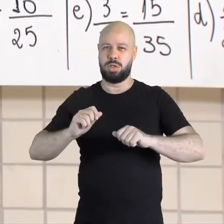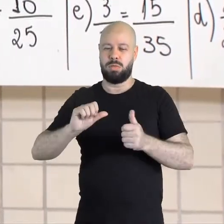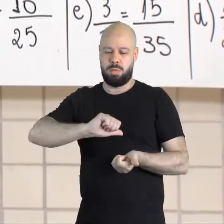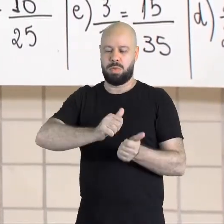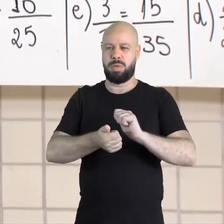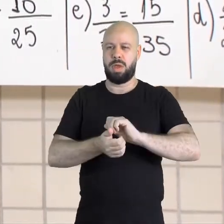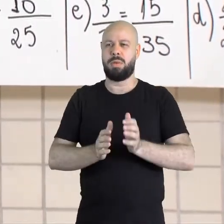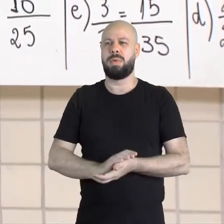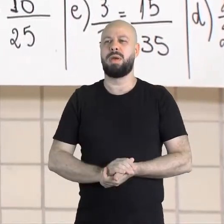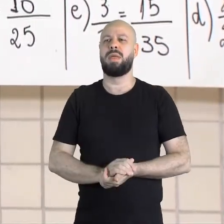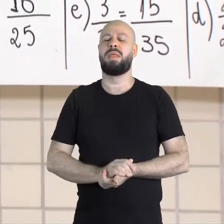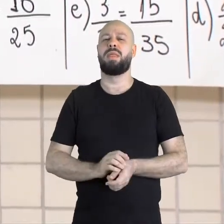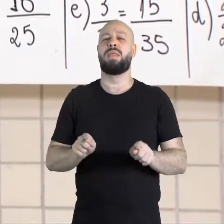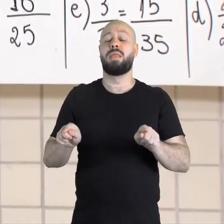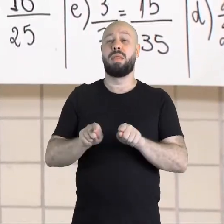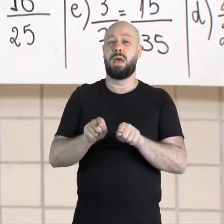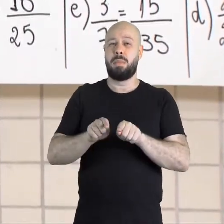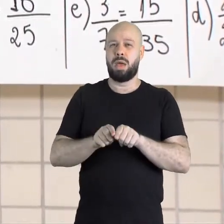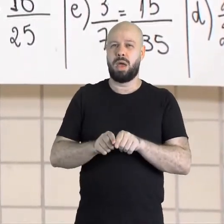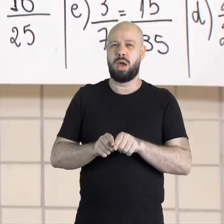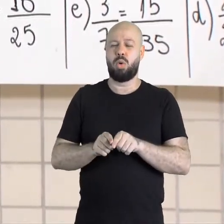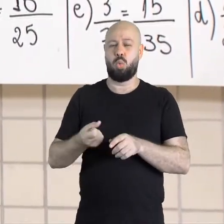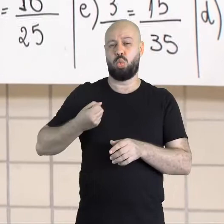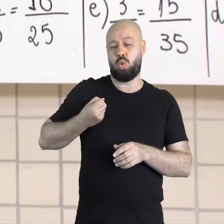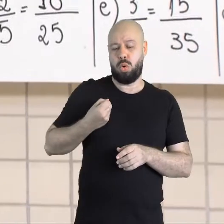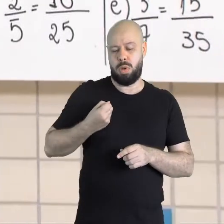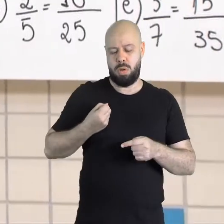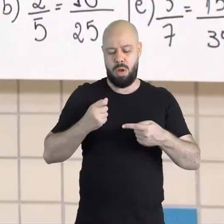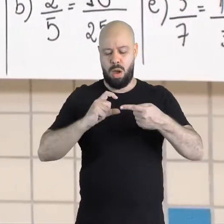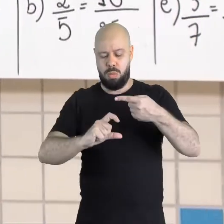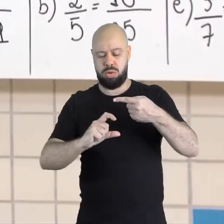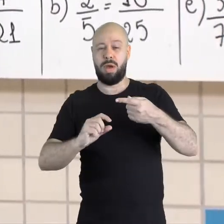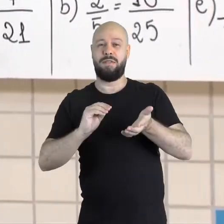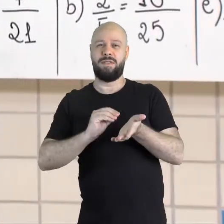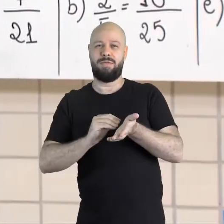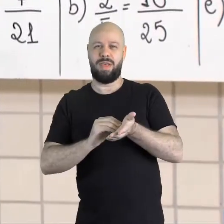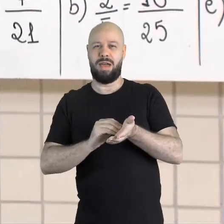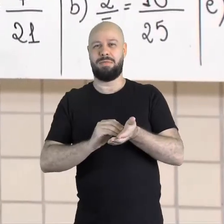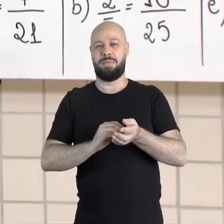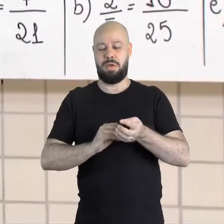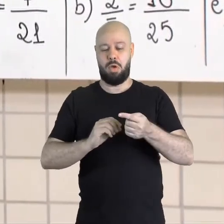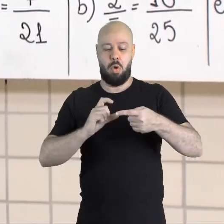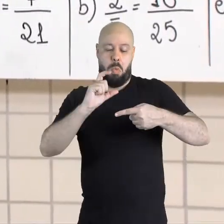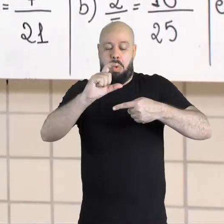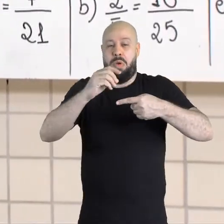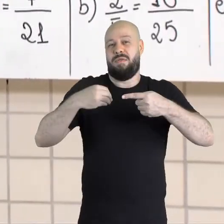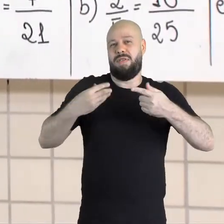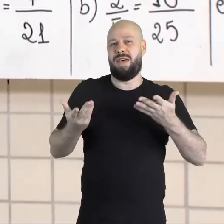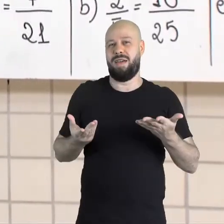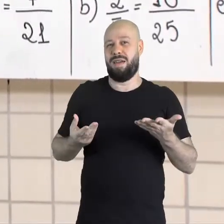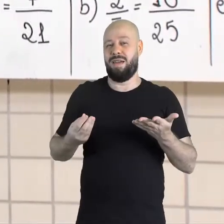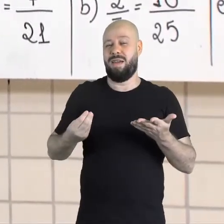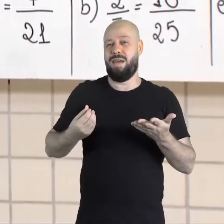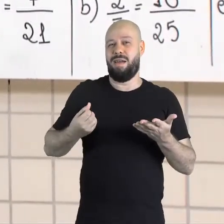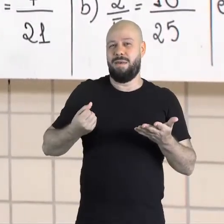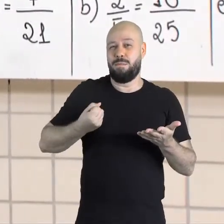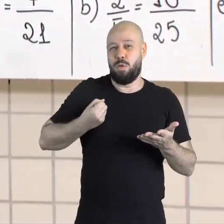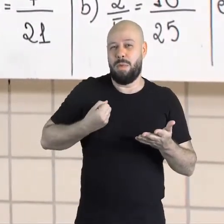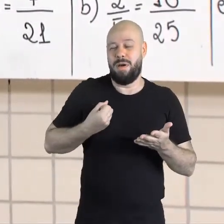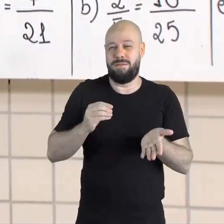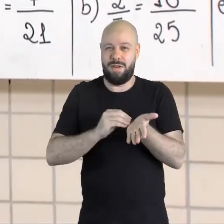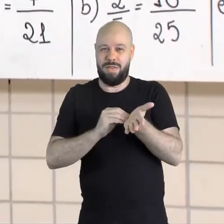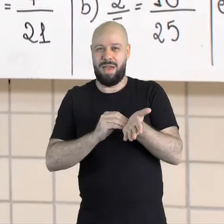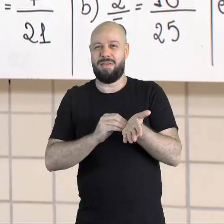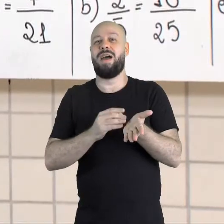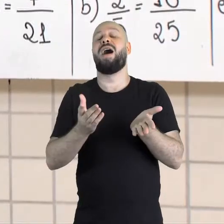que é o quê? Equivalência. Então, nós vimos todo o conteúdo. Eu preciso que você faça as atividades, tá, turminha?